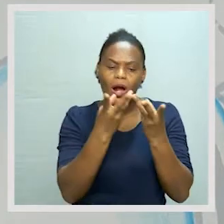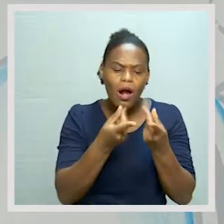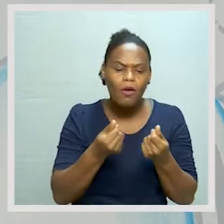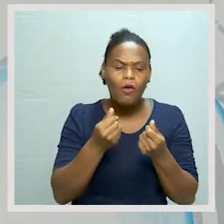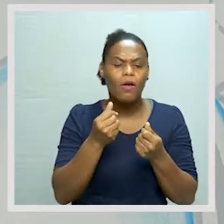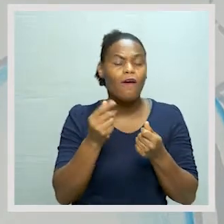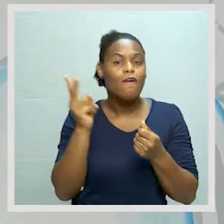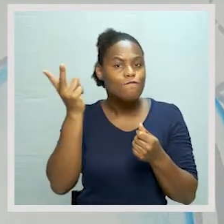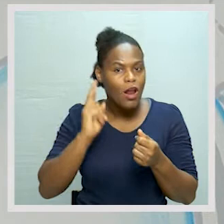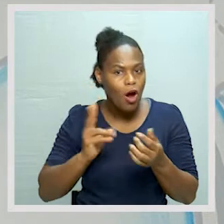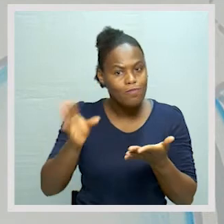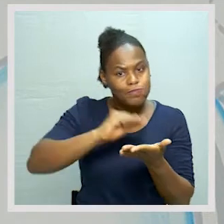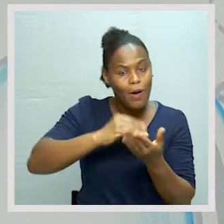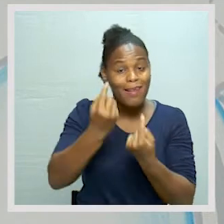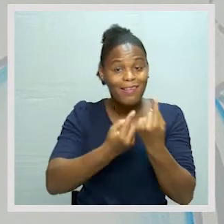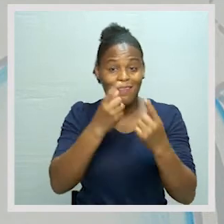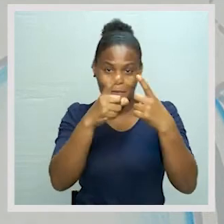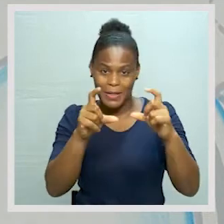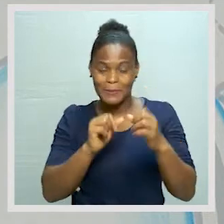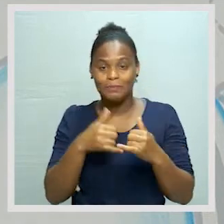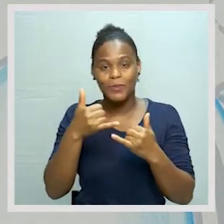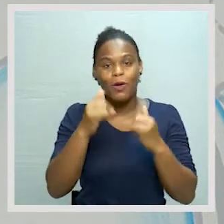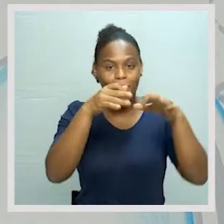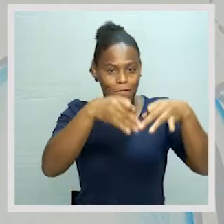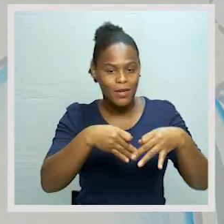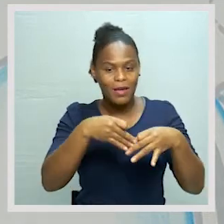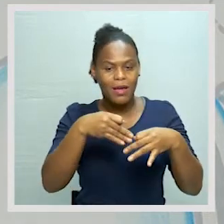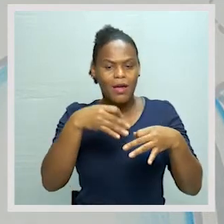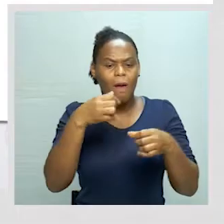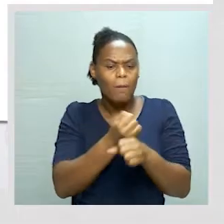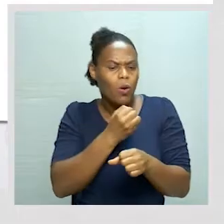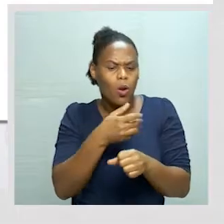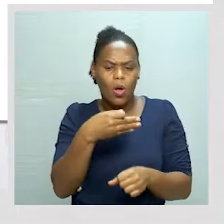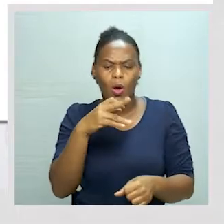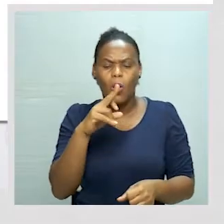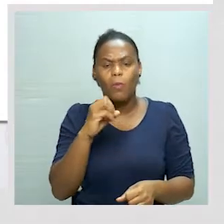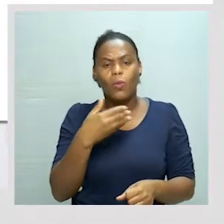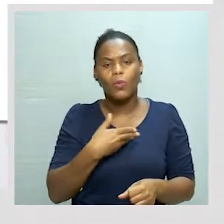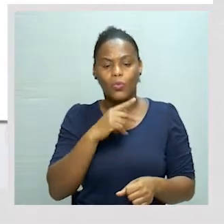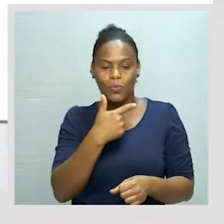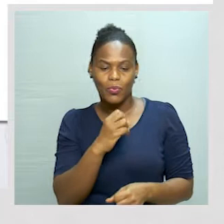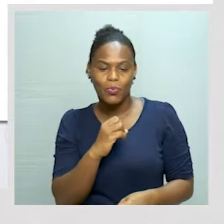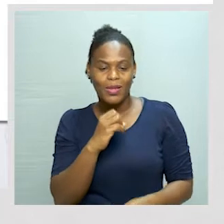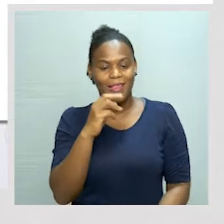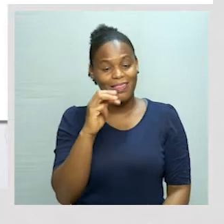cada empresa. E, no final, nós temos um produto de 3.000 unidades